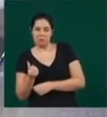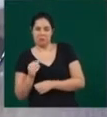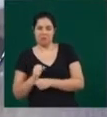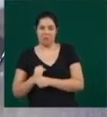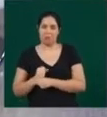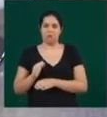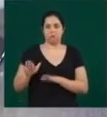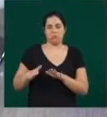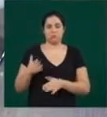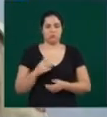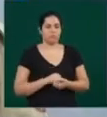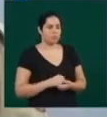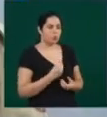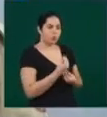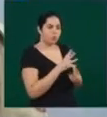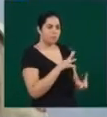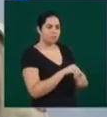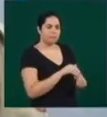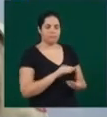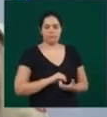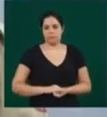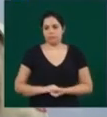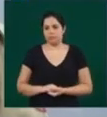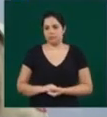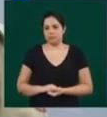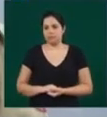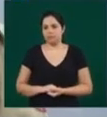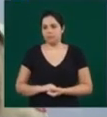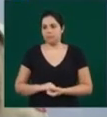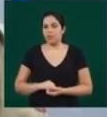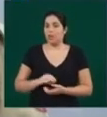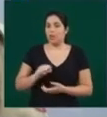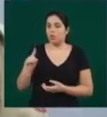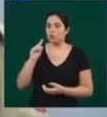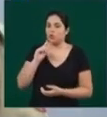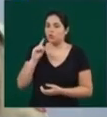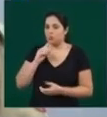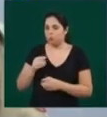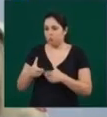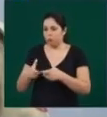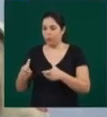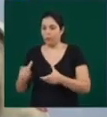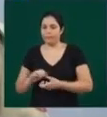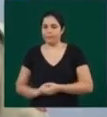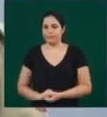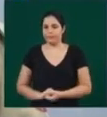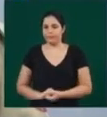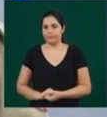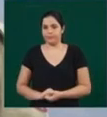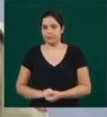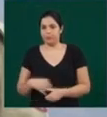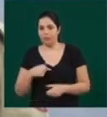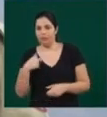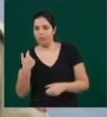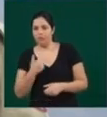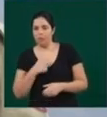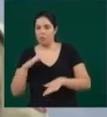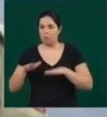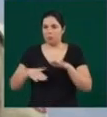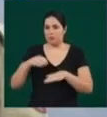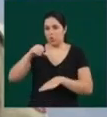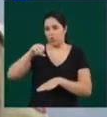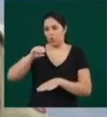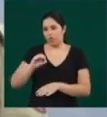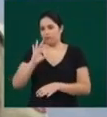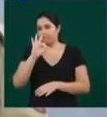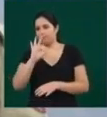menos. Como é que tem sido os resultados? Os resultados são grandes, a cada dia mais que vai passando, vão crescendo mais, né? A gente chega a alcançar em torno de 90%